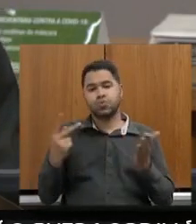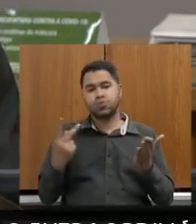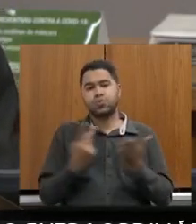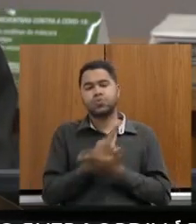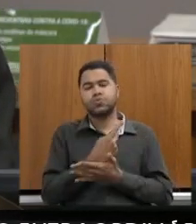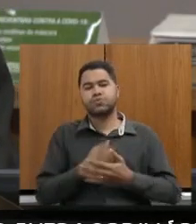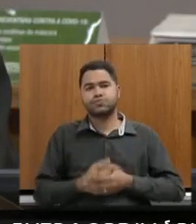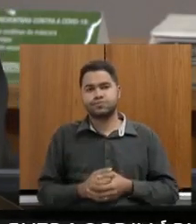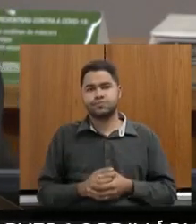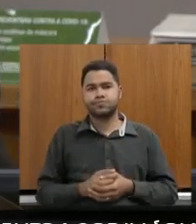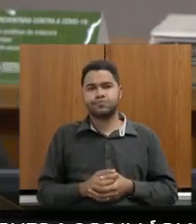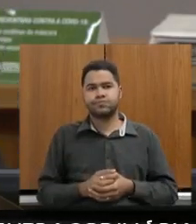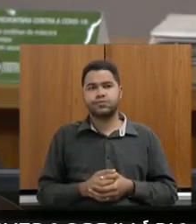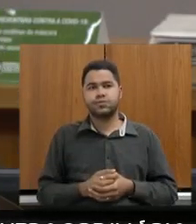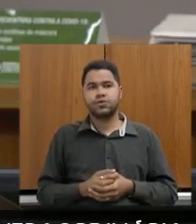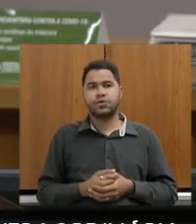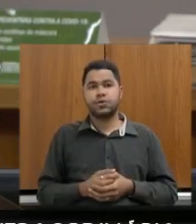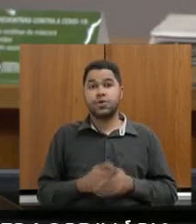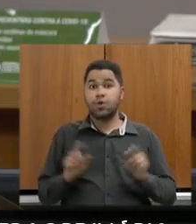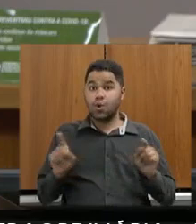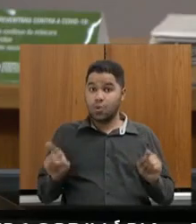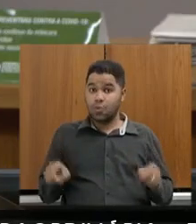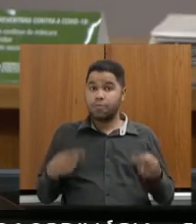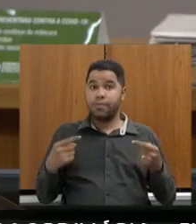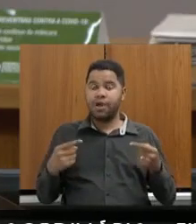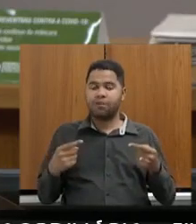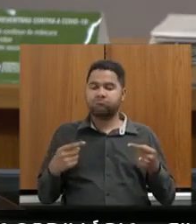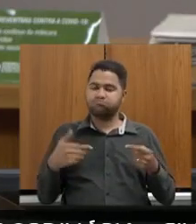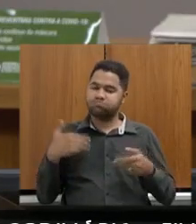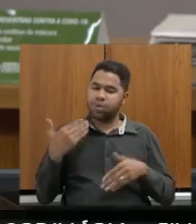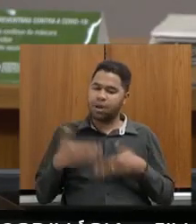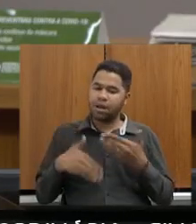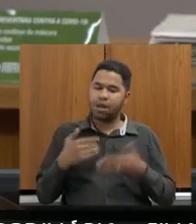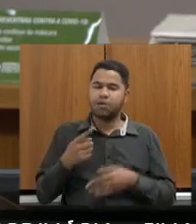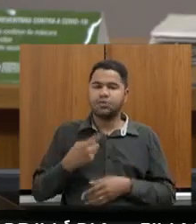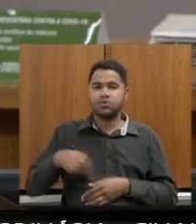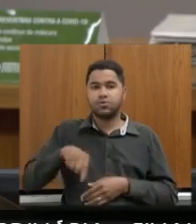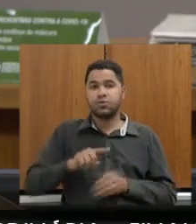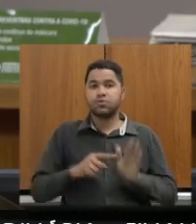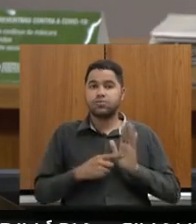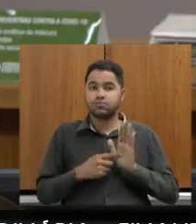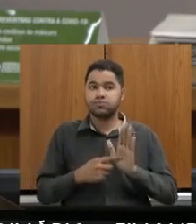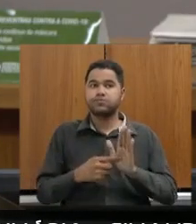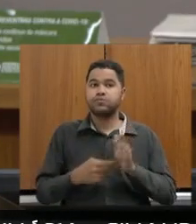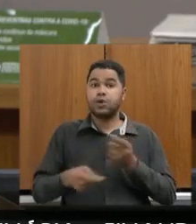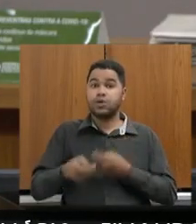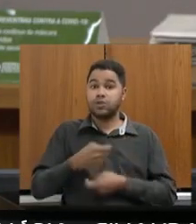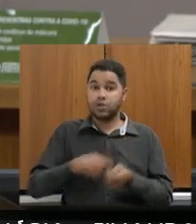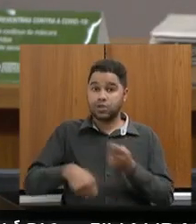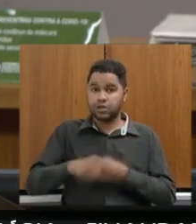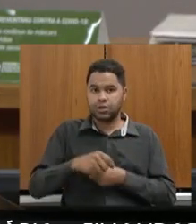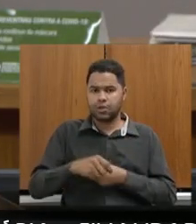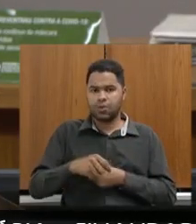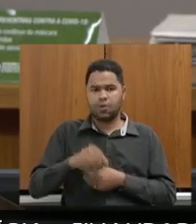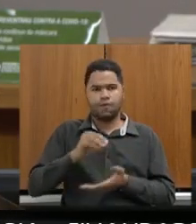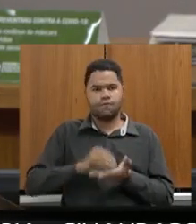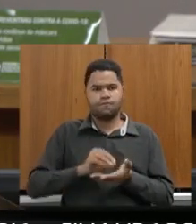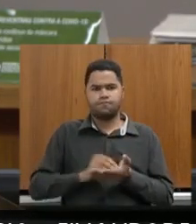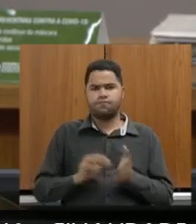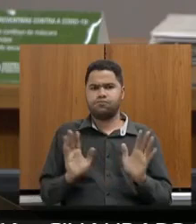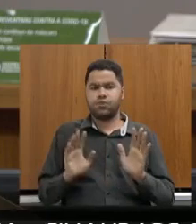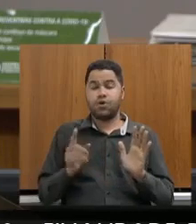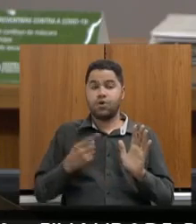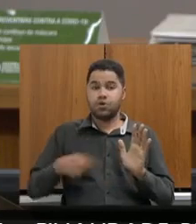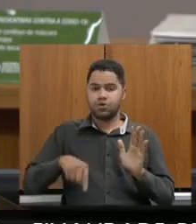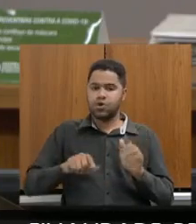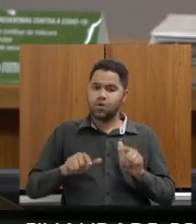acontecido os desafios nos fazem crescer nós medimos gestão e não ausência dela